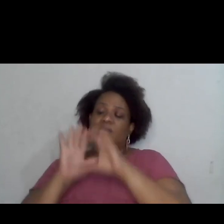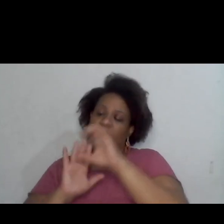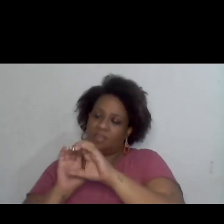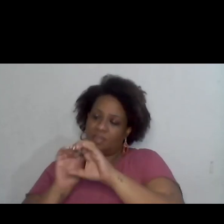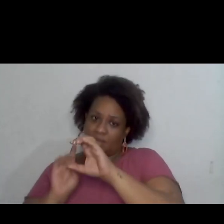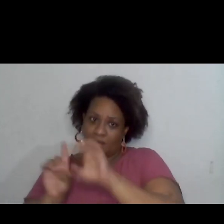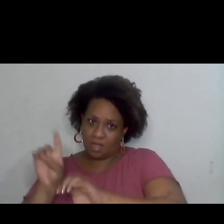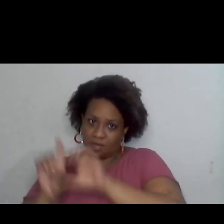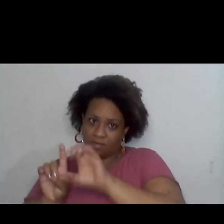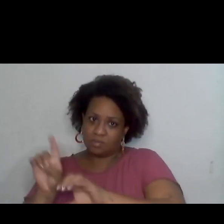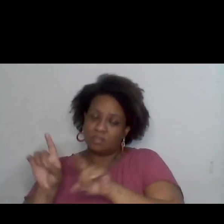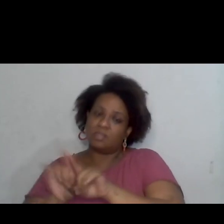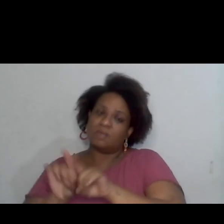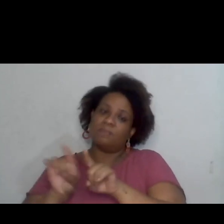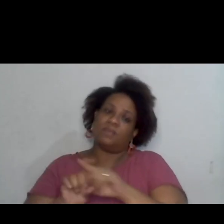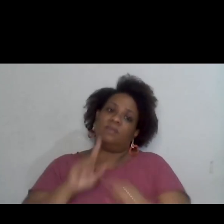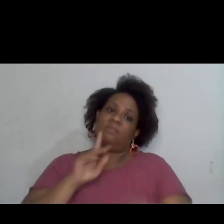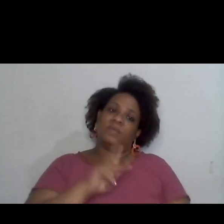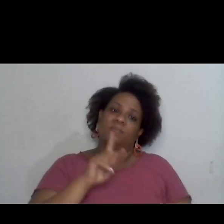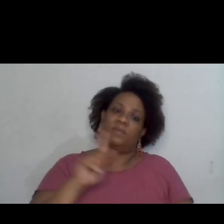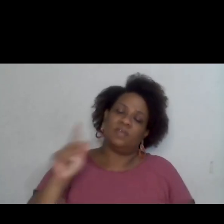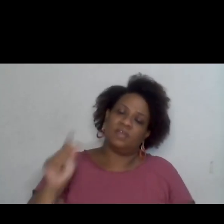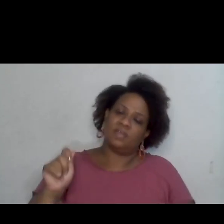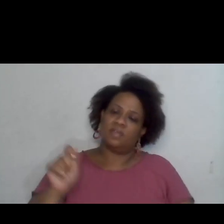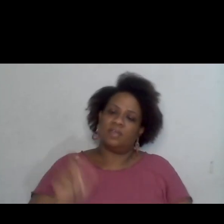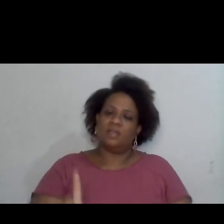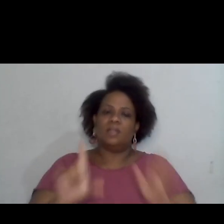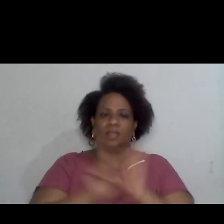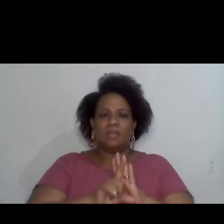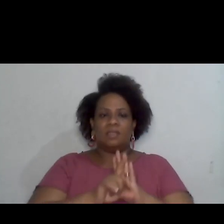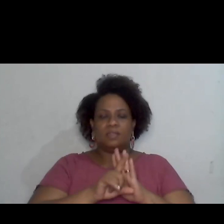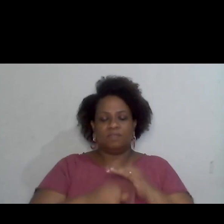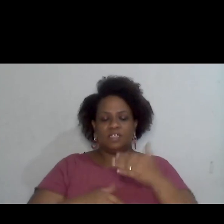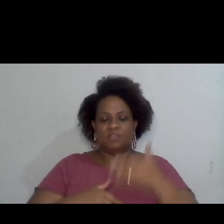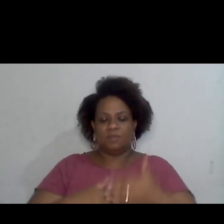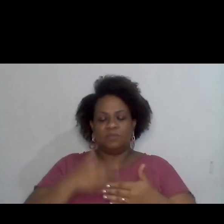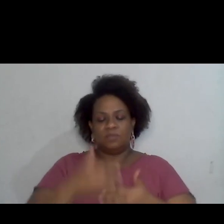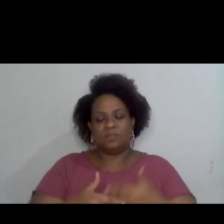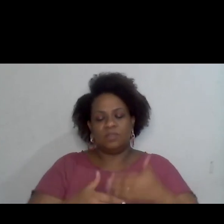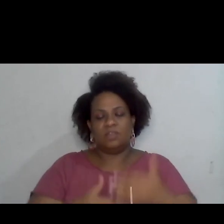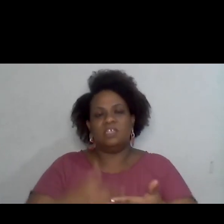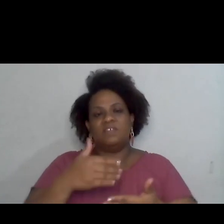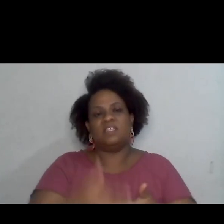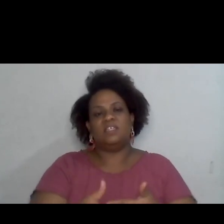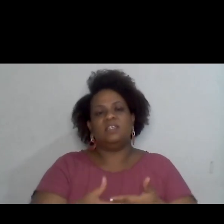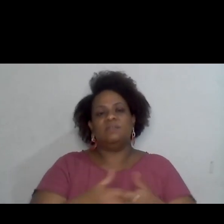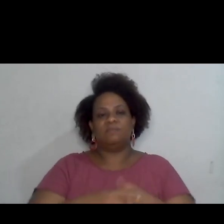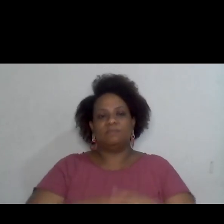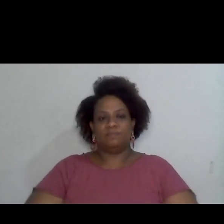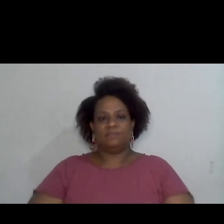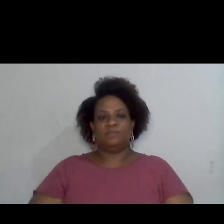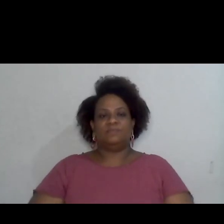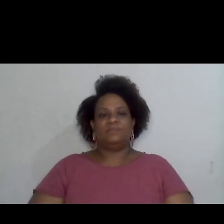da antiga PPA, da antiga LOA, nós estamos no processo de elaboração do PPA